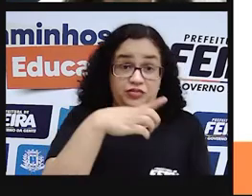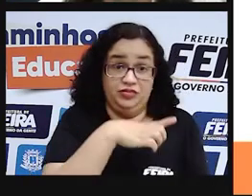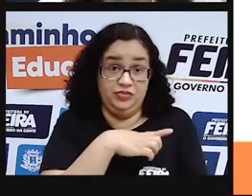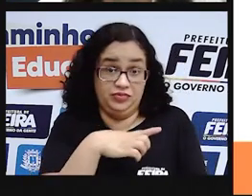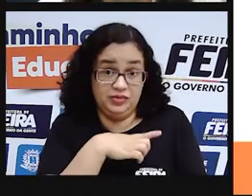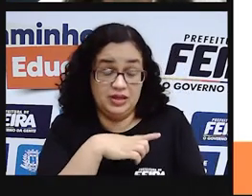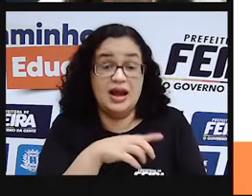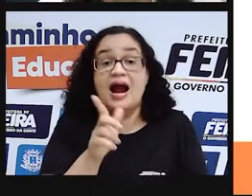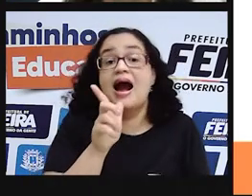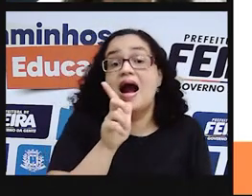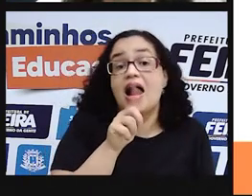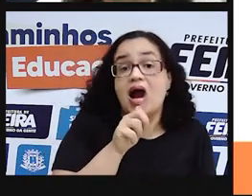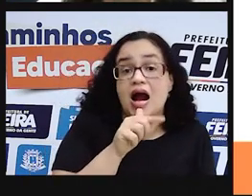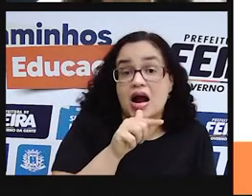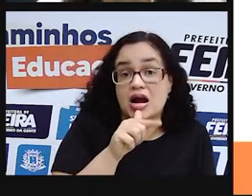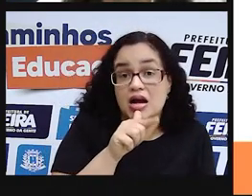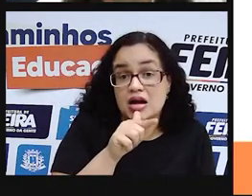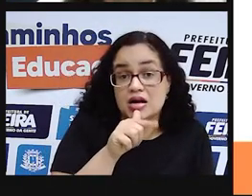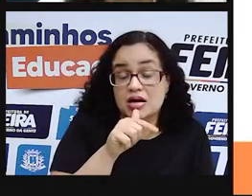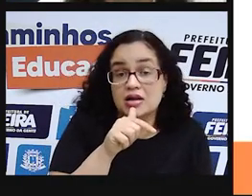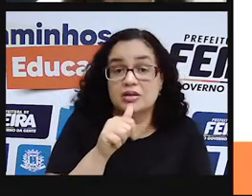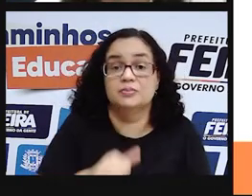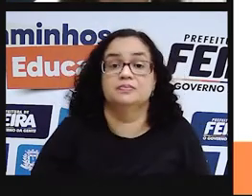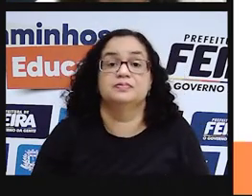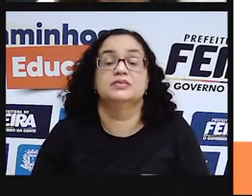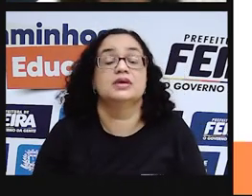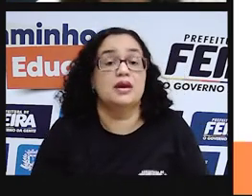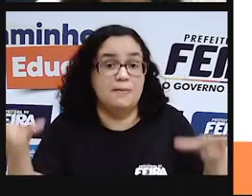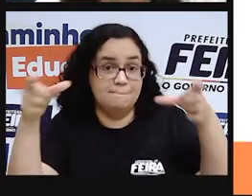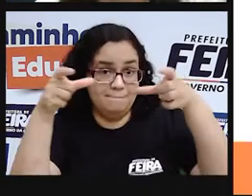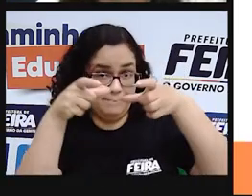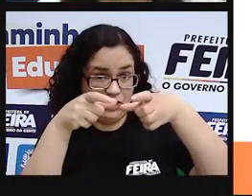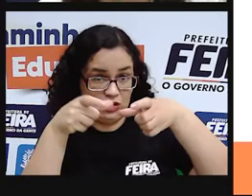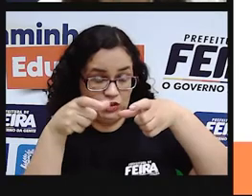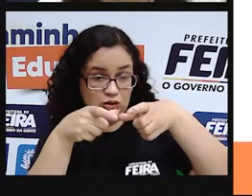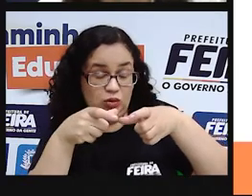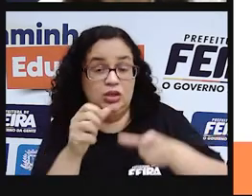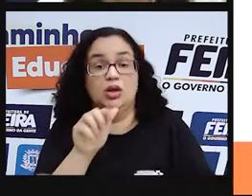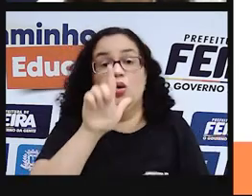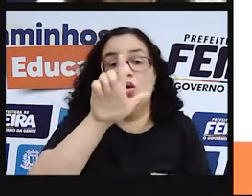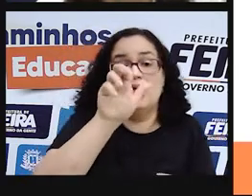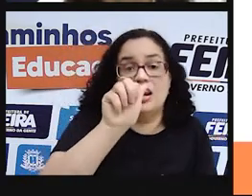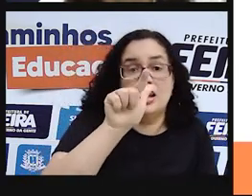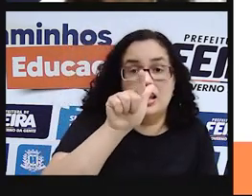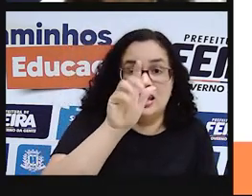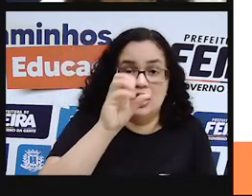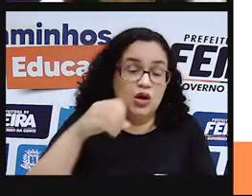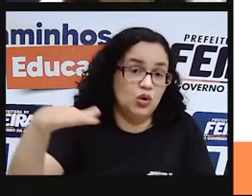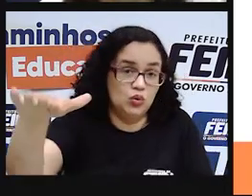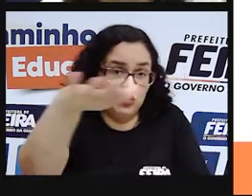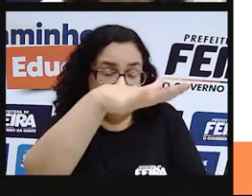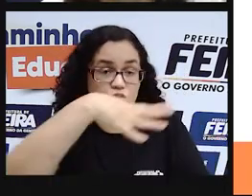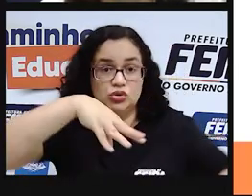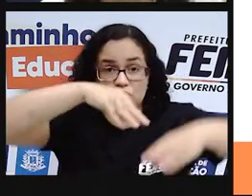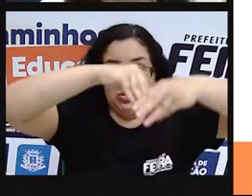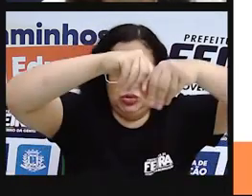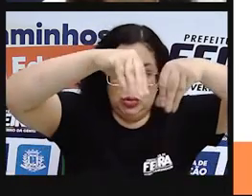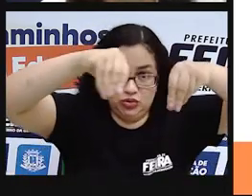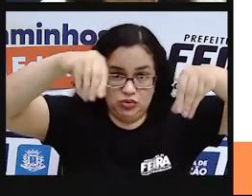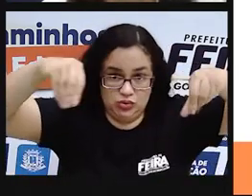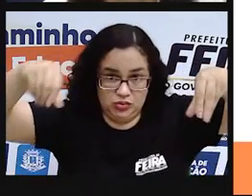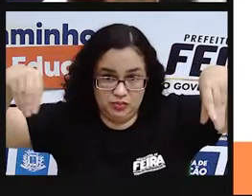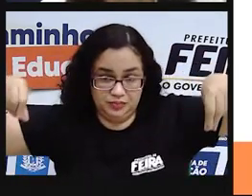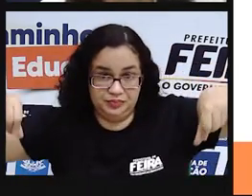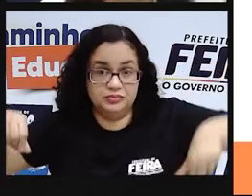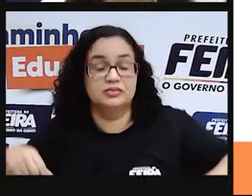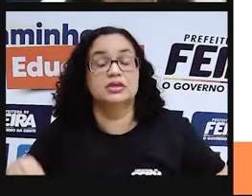que a lagoa é uma extensão de água Ela é pequena é menor não é que um lago está rodeada de terra por todos os